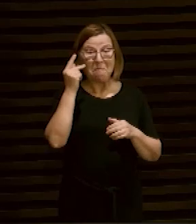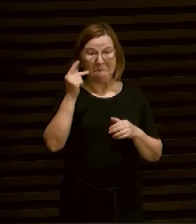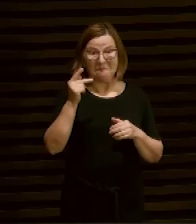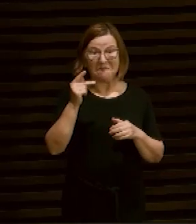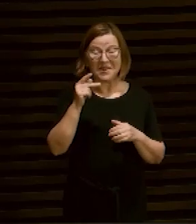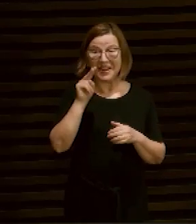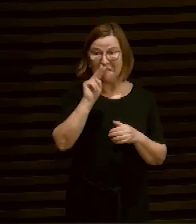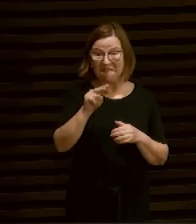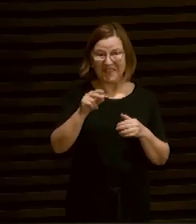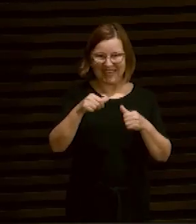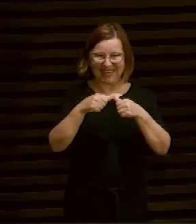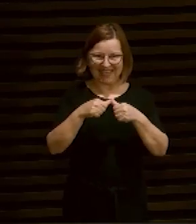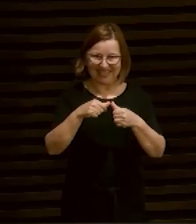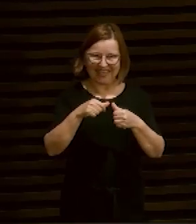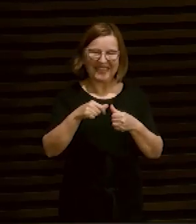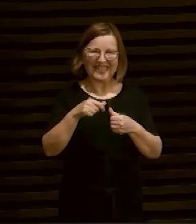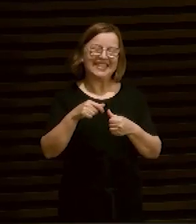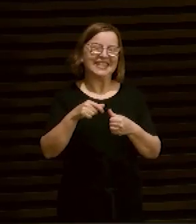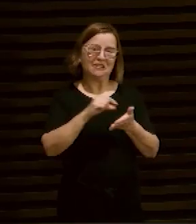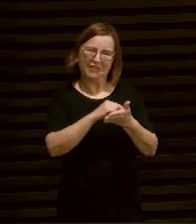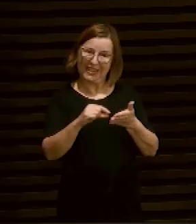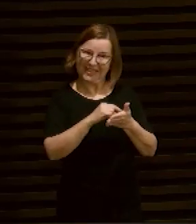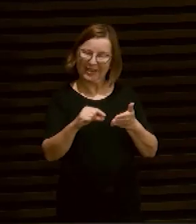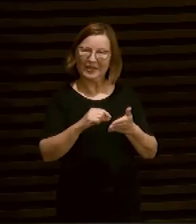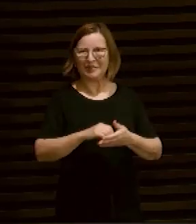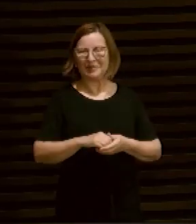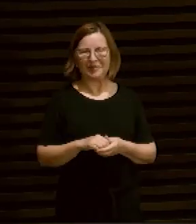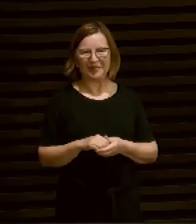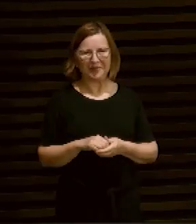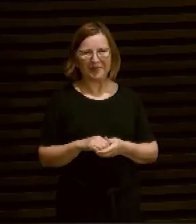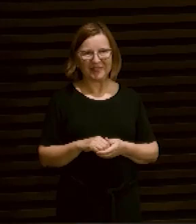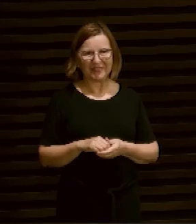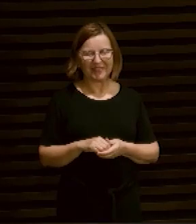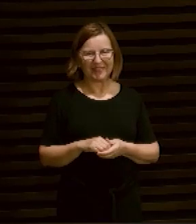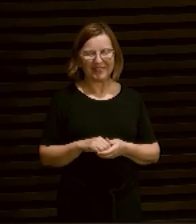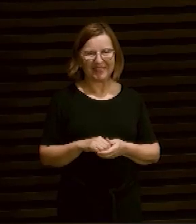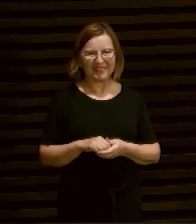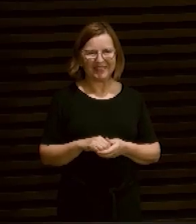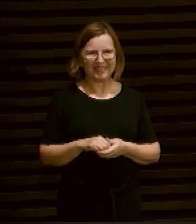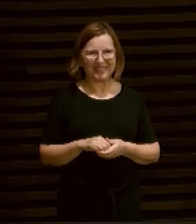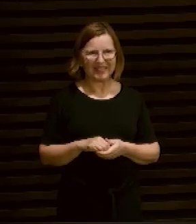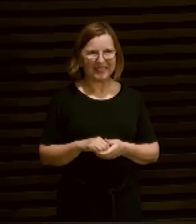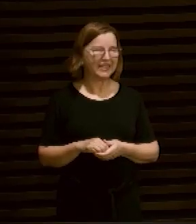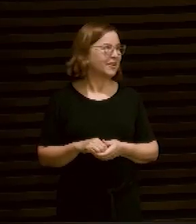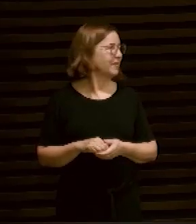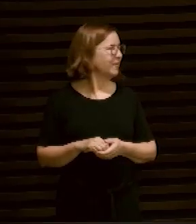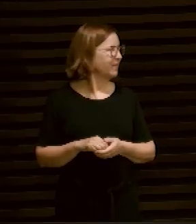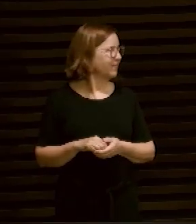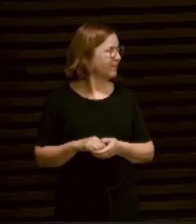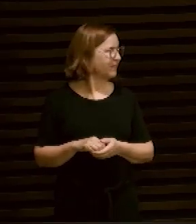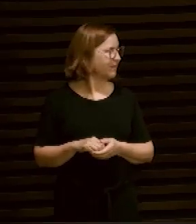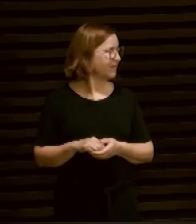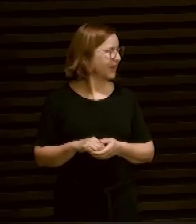até considerar em português é olhar o sideral. Não é bem isso que no grego